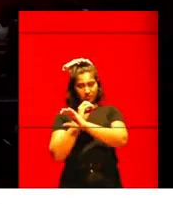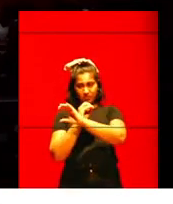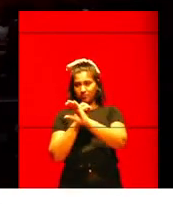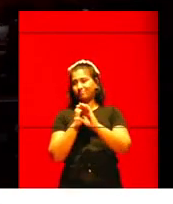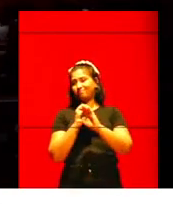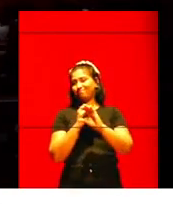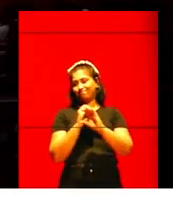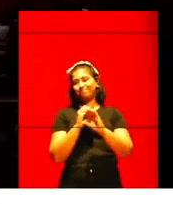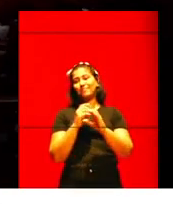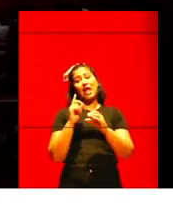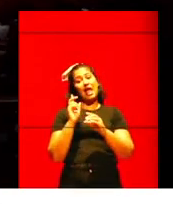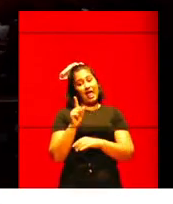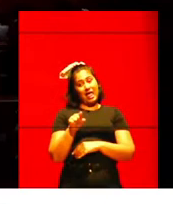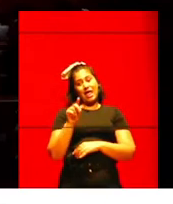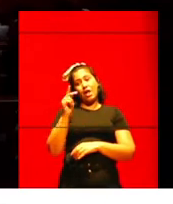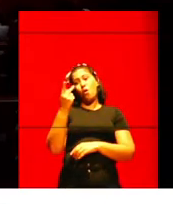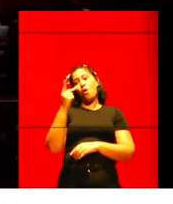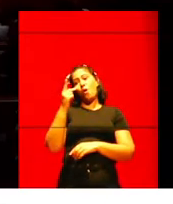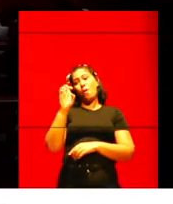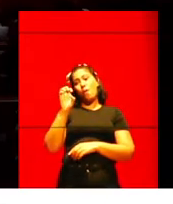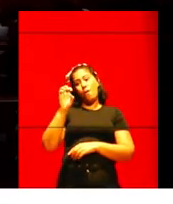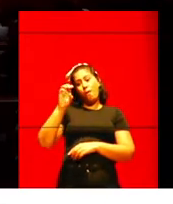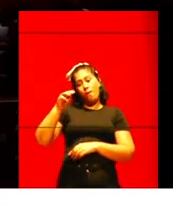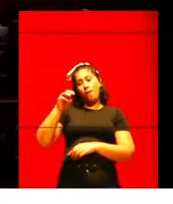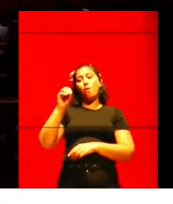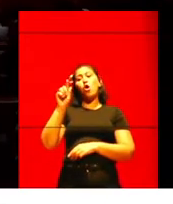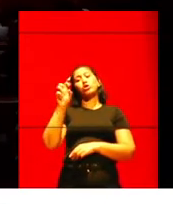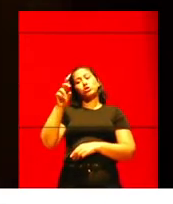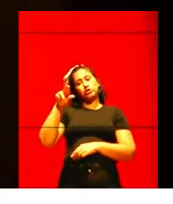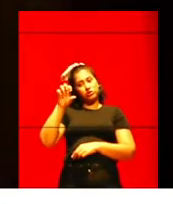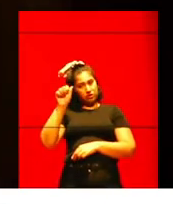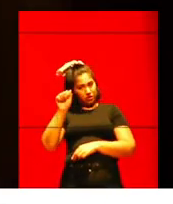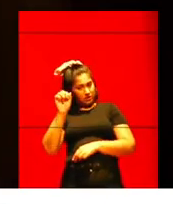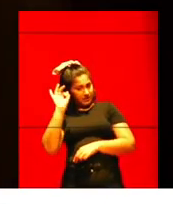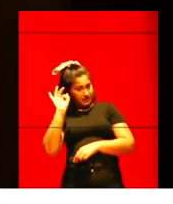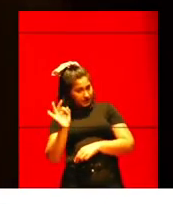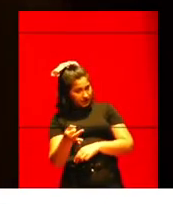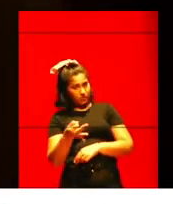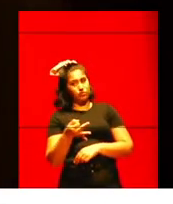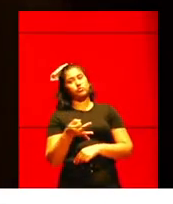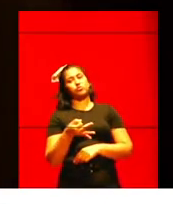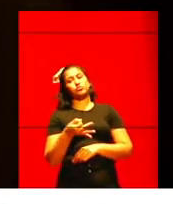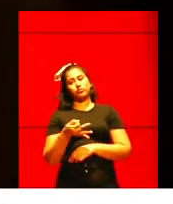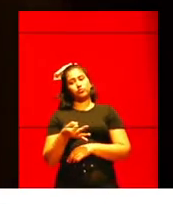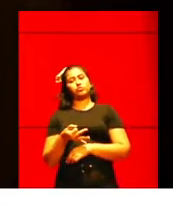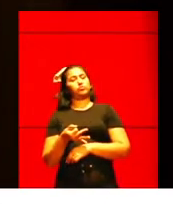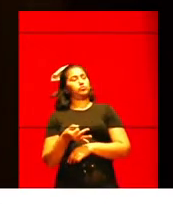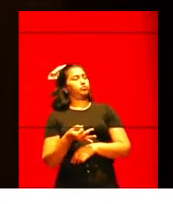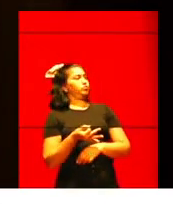cadeia homogênea, certo? Passa aí, por favor.